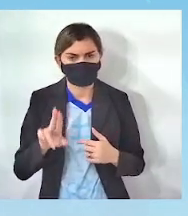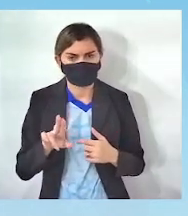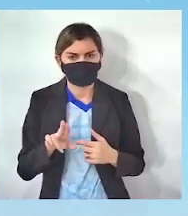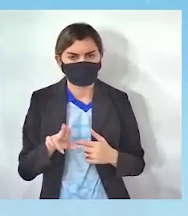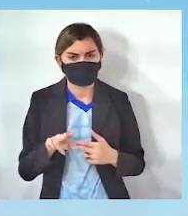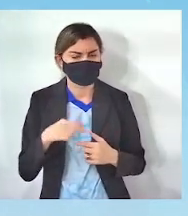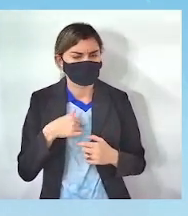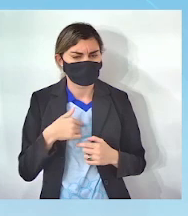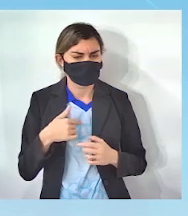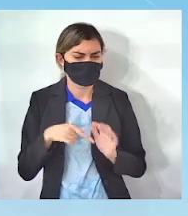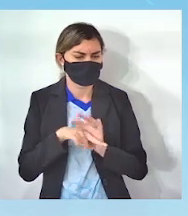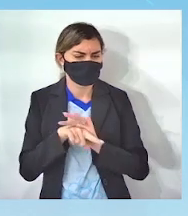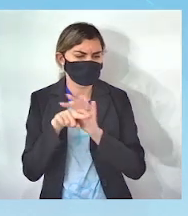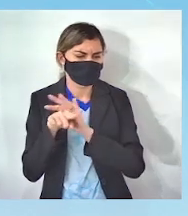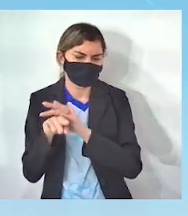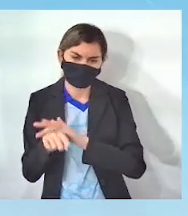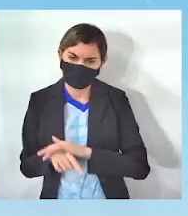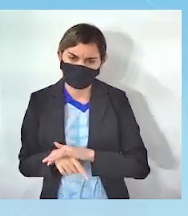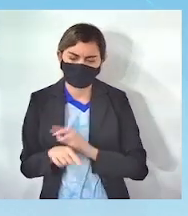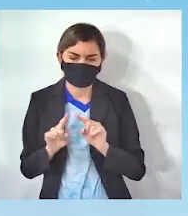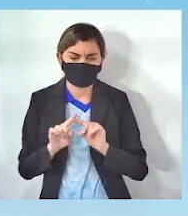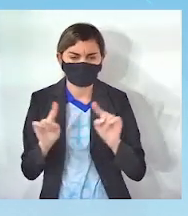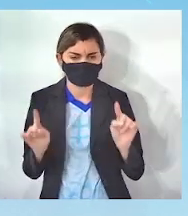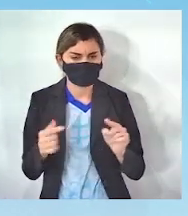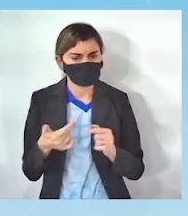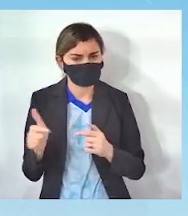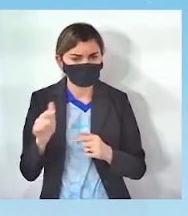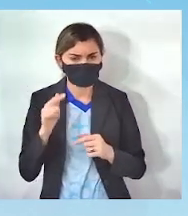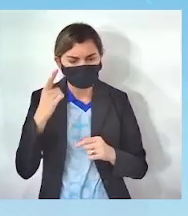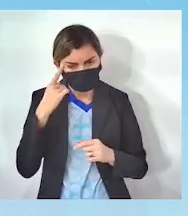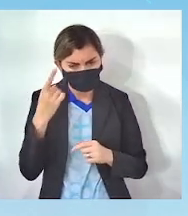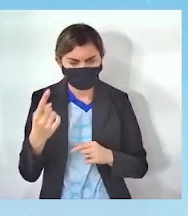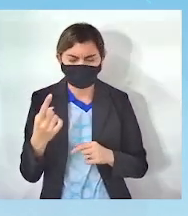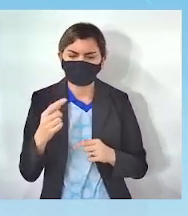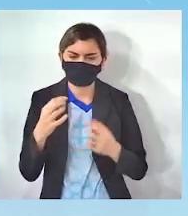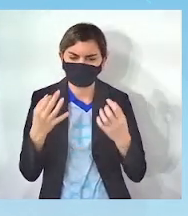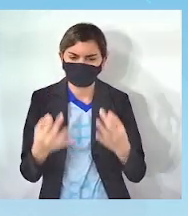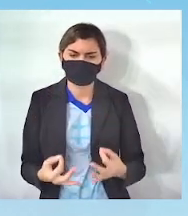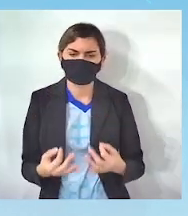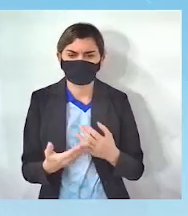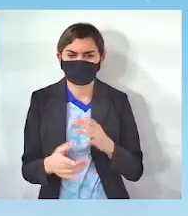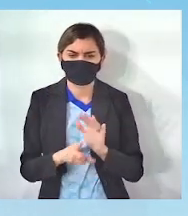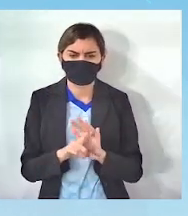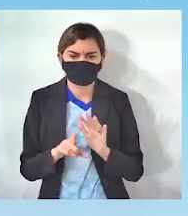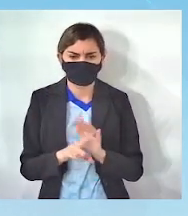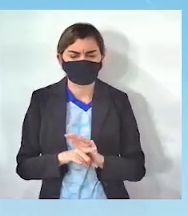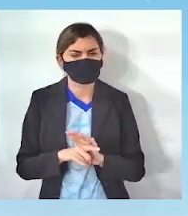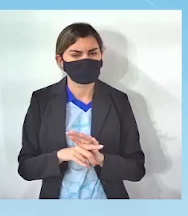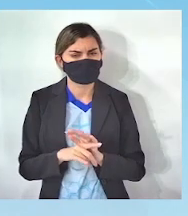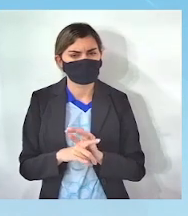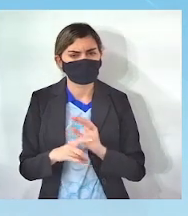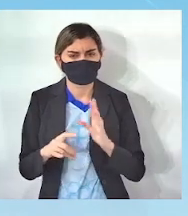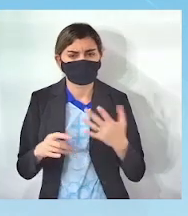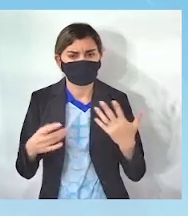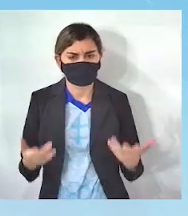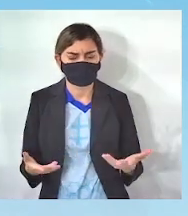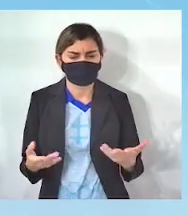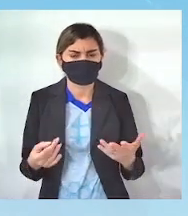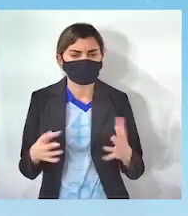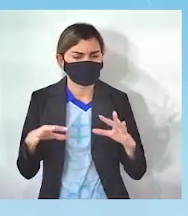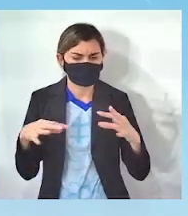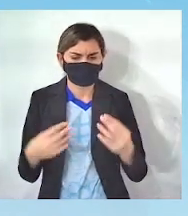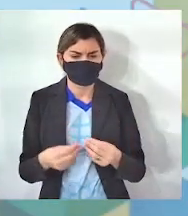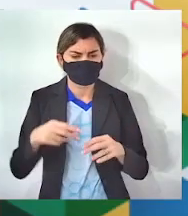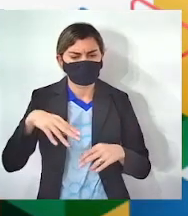de especulação. Mas outras ideias estão atribuídas justamente a essas leis ponderais. Então, toda